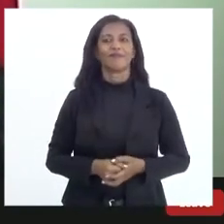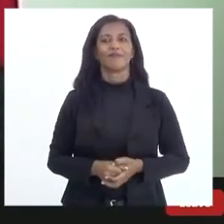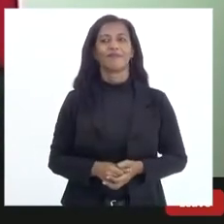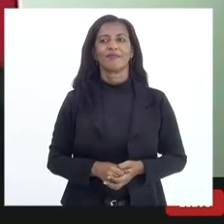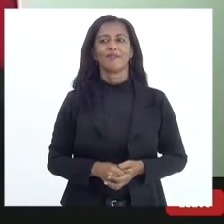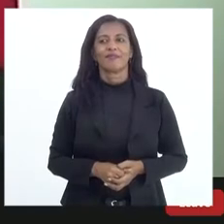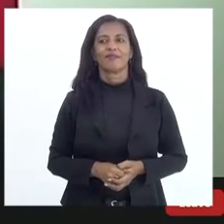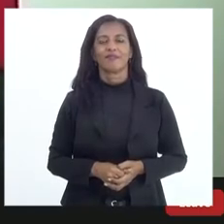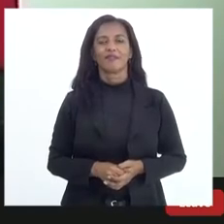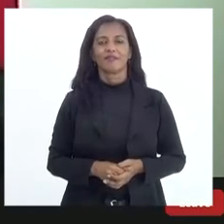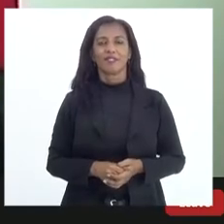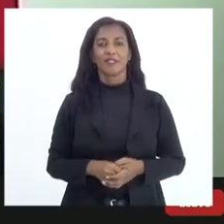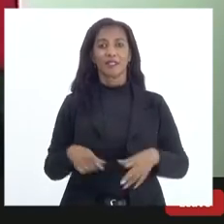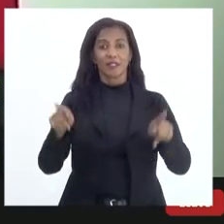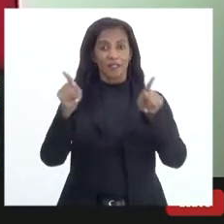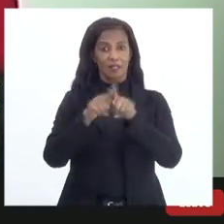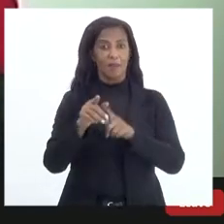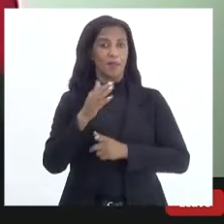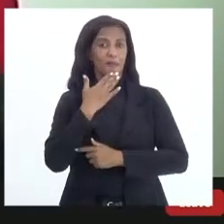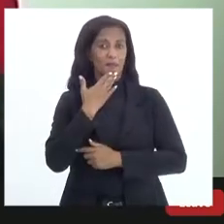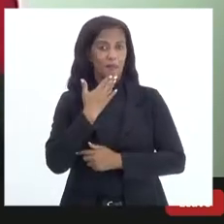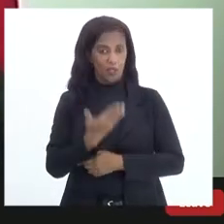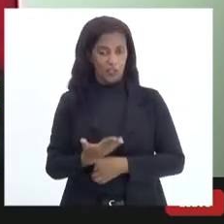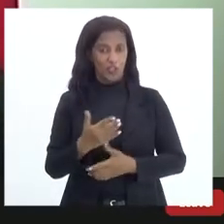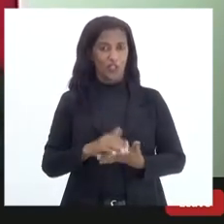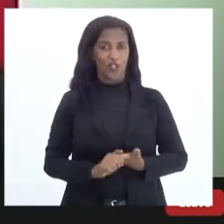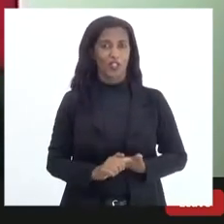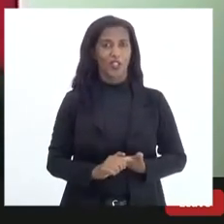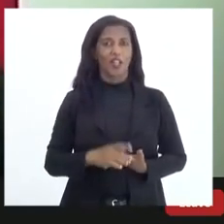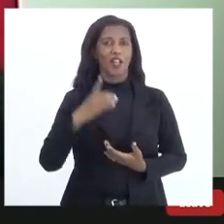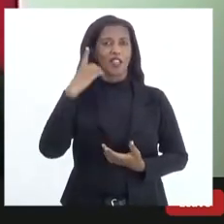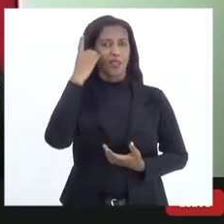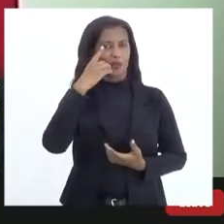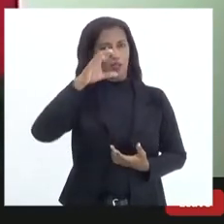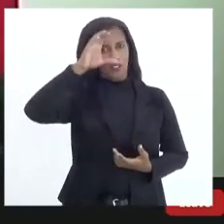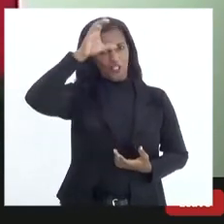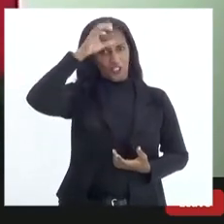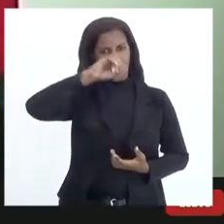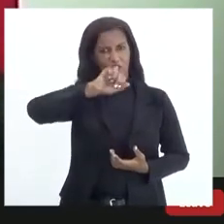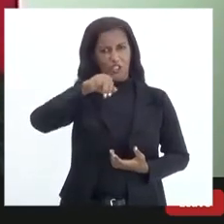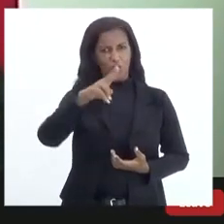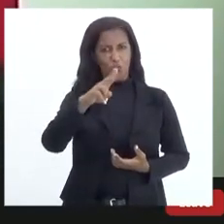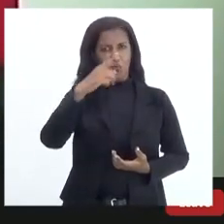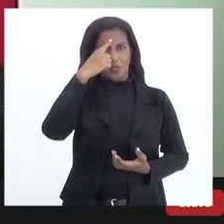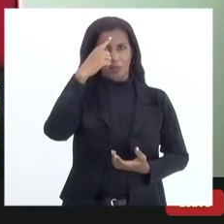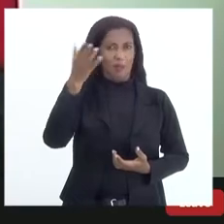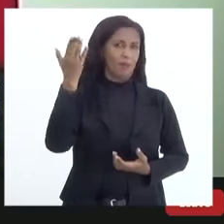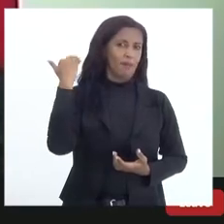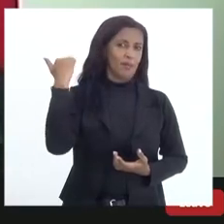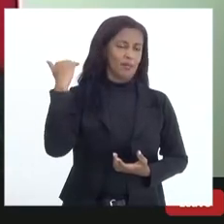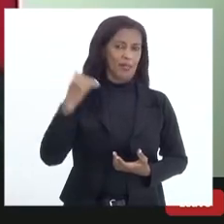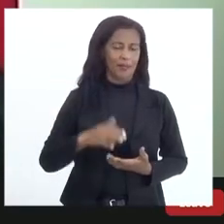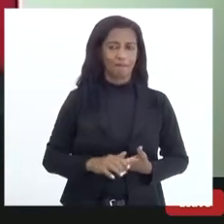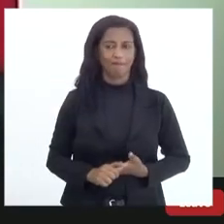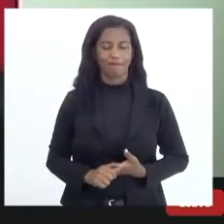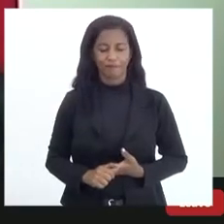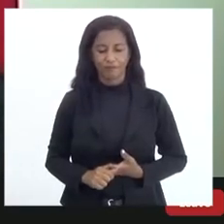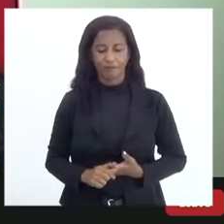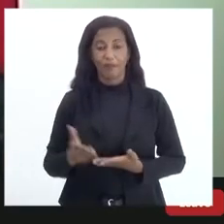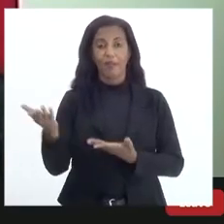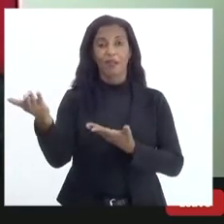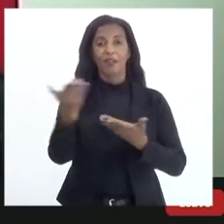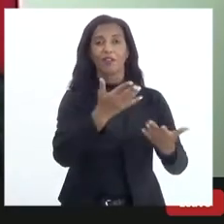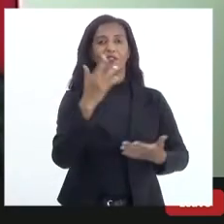E vamos discutir também uma sugestão feita aqui pela deputada Tia Ju na semana passada. E aí passar então para a